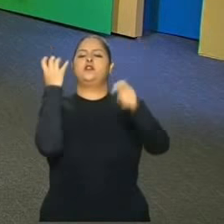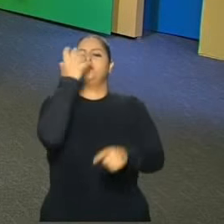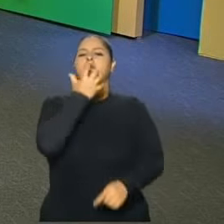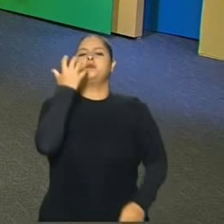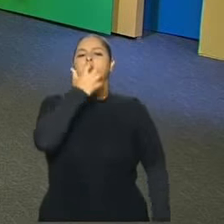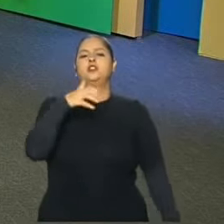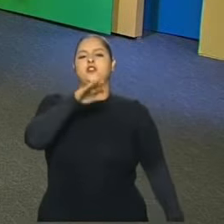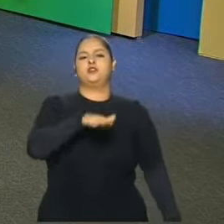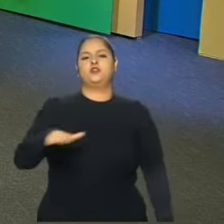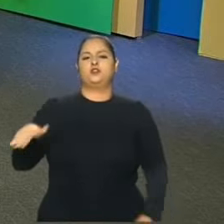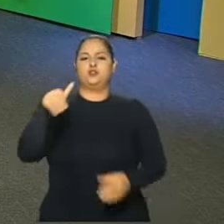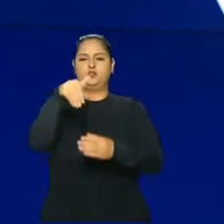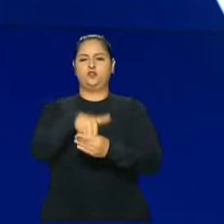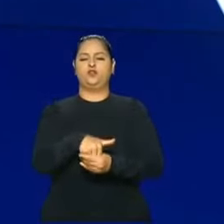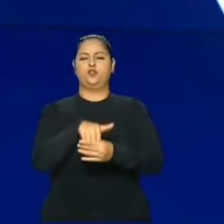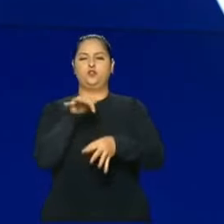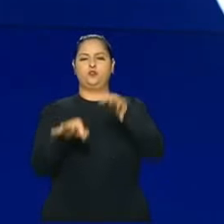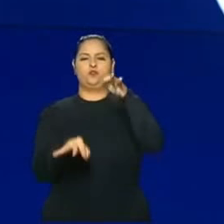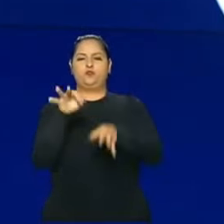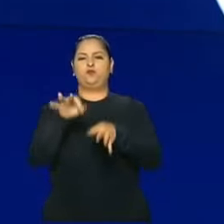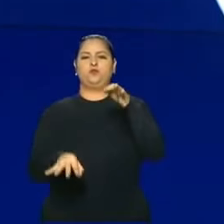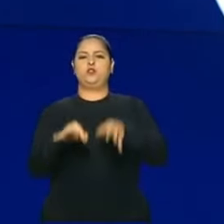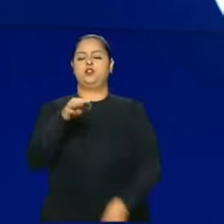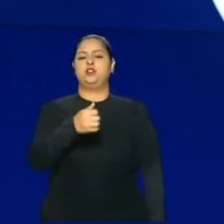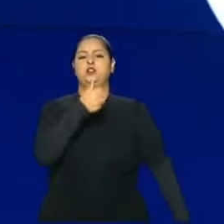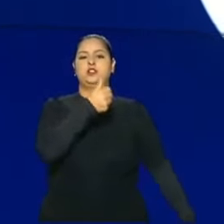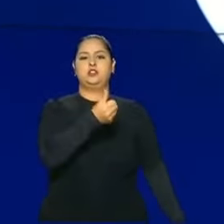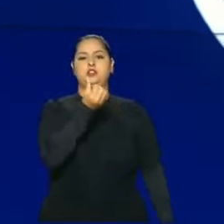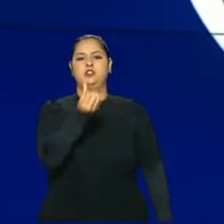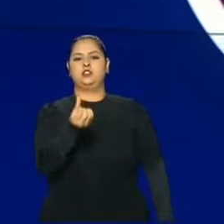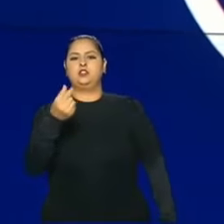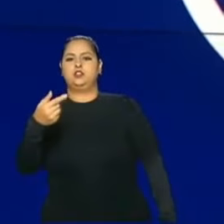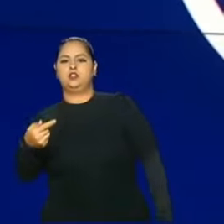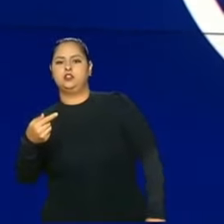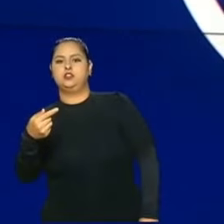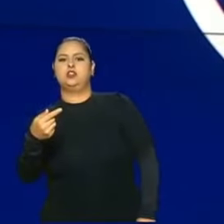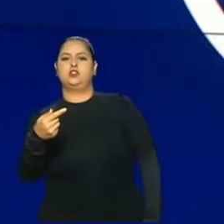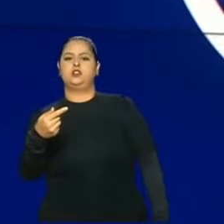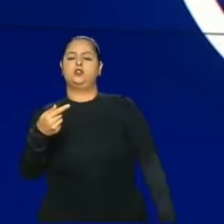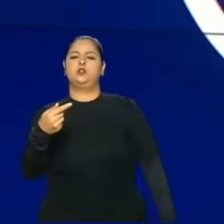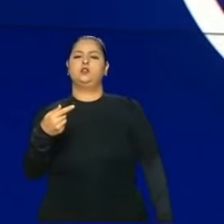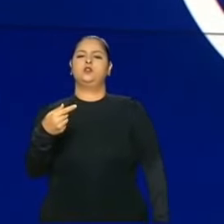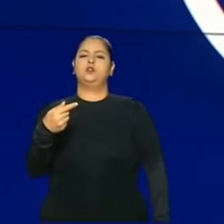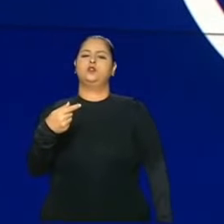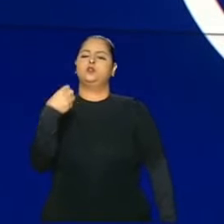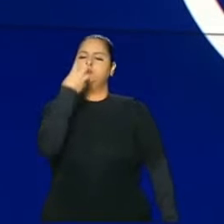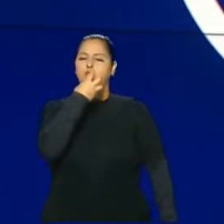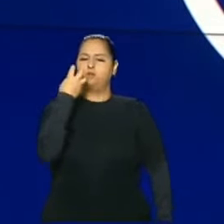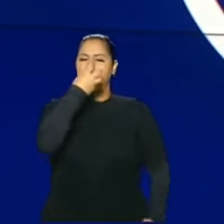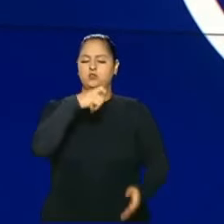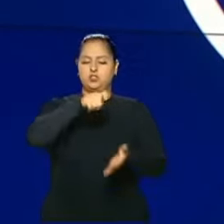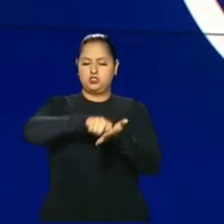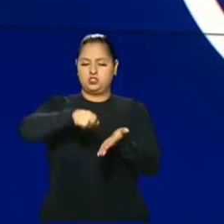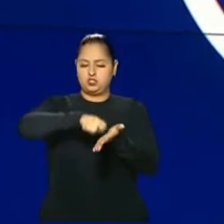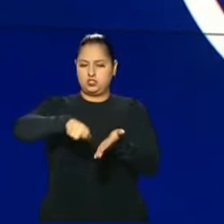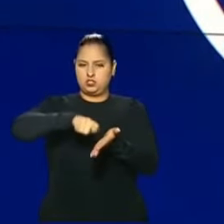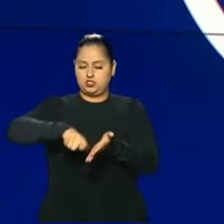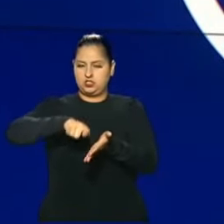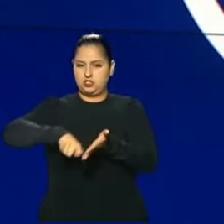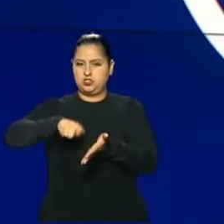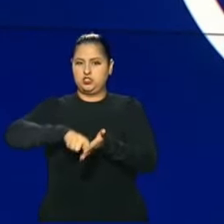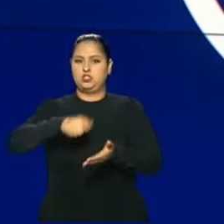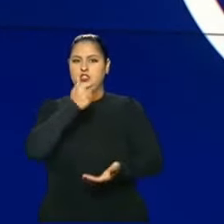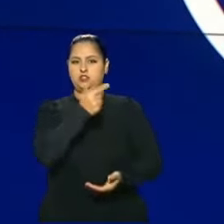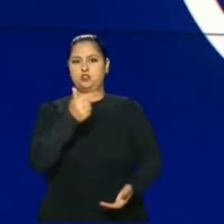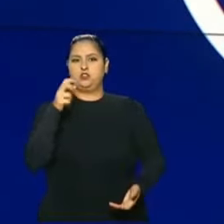Infantil pelo voto do júri. Isso, foram 167 composições escritas nessa categoria. Dessas,